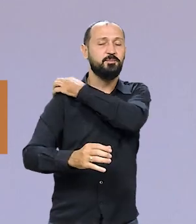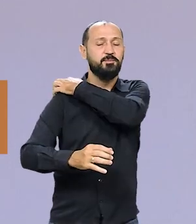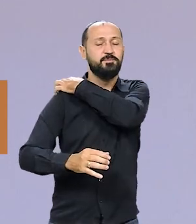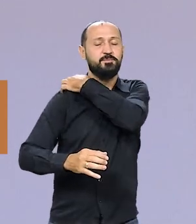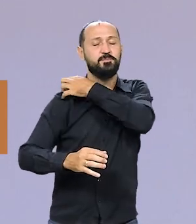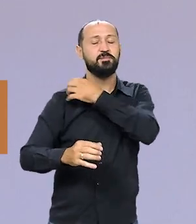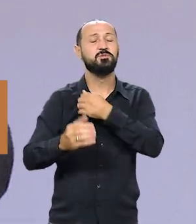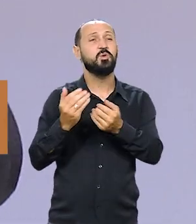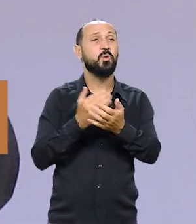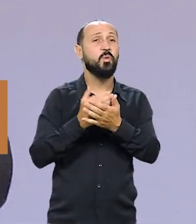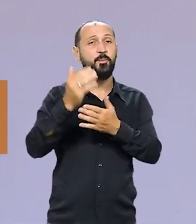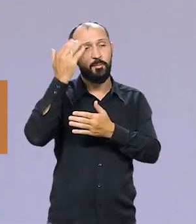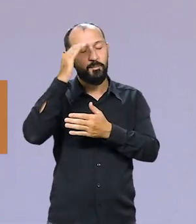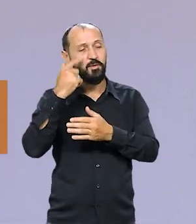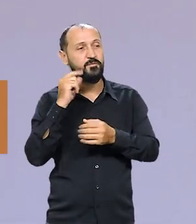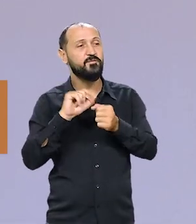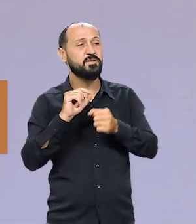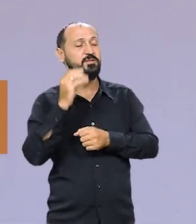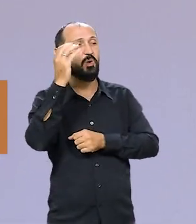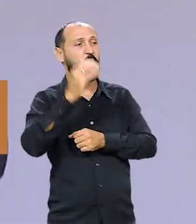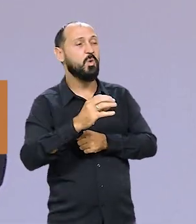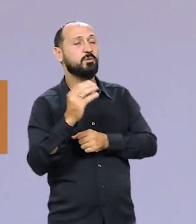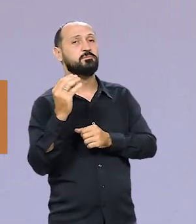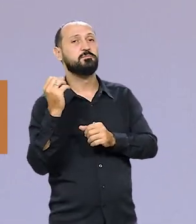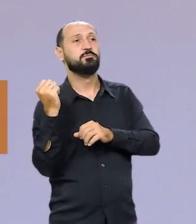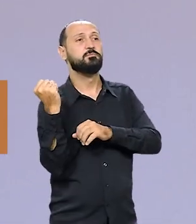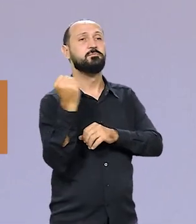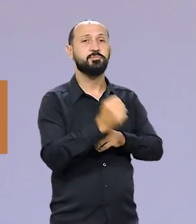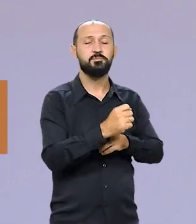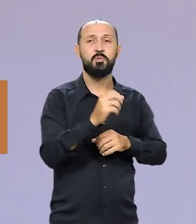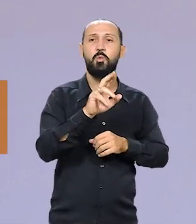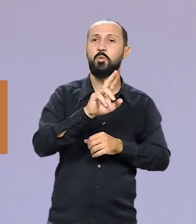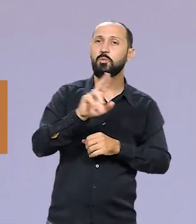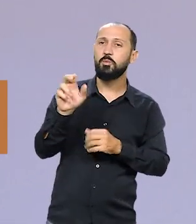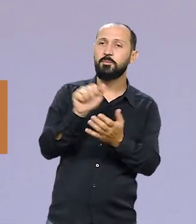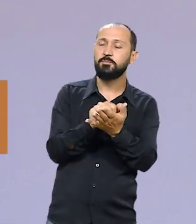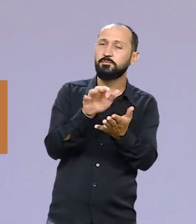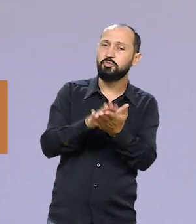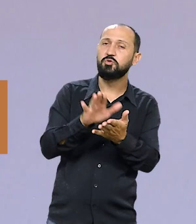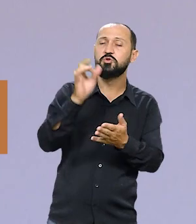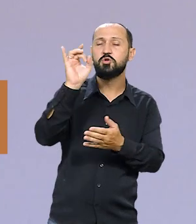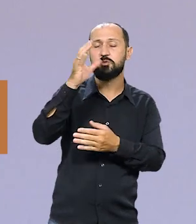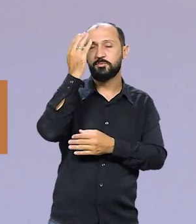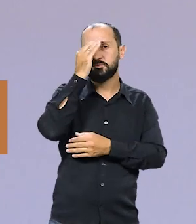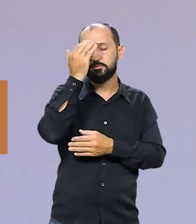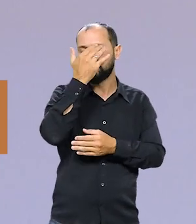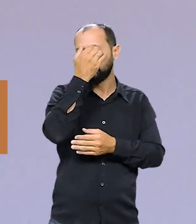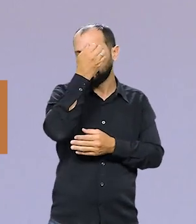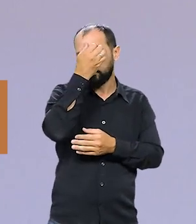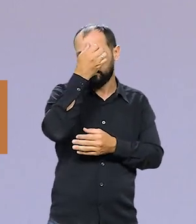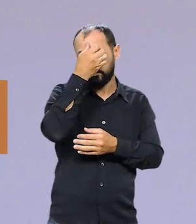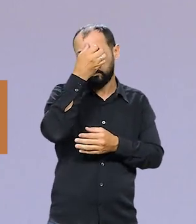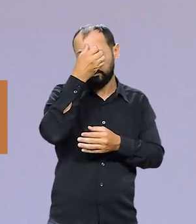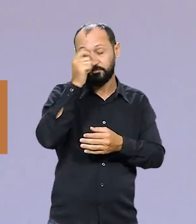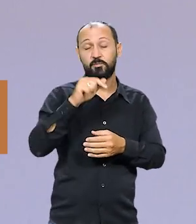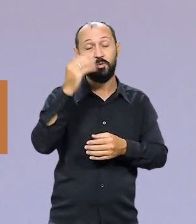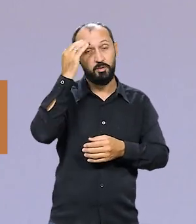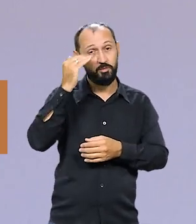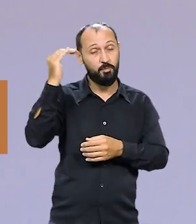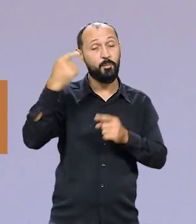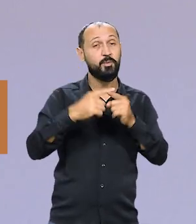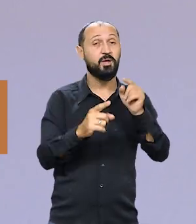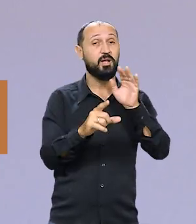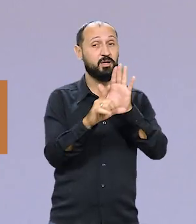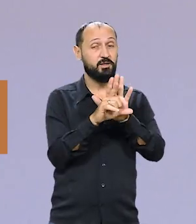a poder incriminar ou penalizar, esse não é o termo correto, mas só para a gente entender, o adolescente. É importante também dizer que a